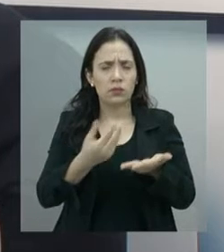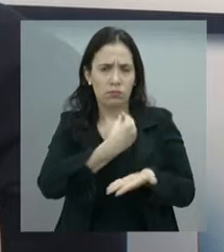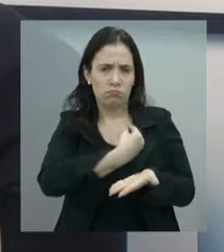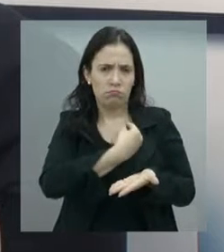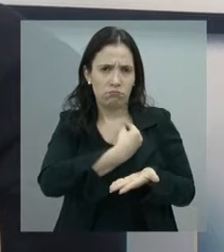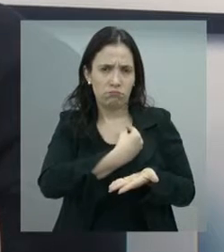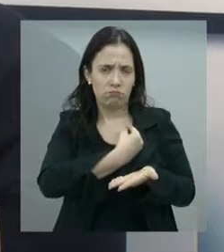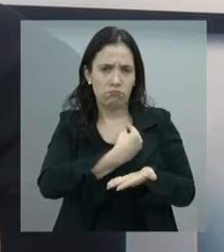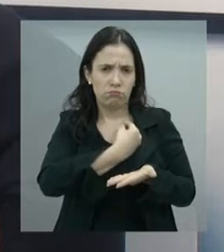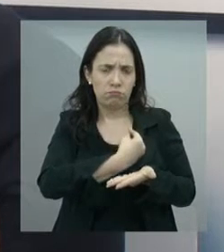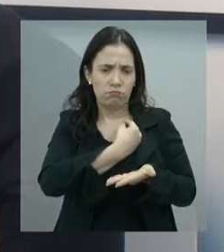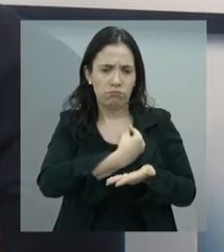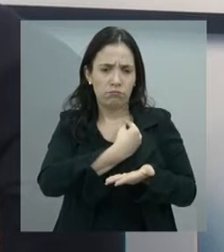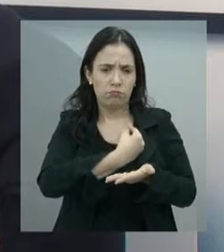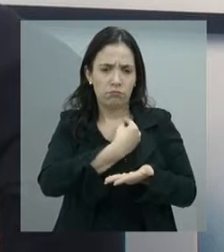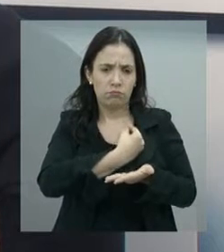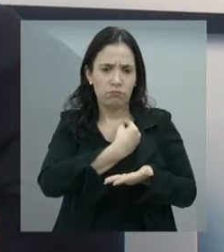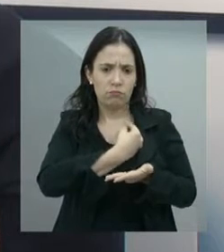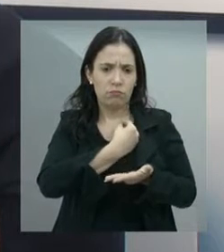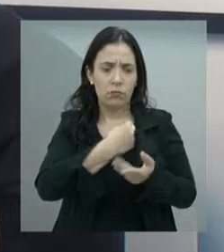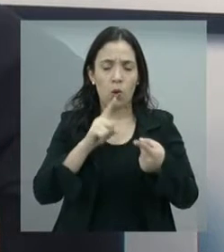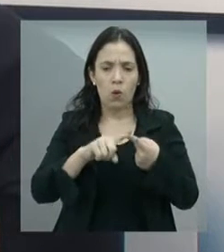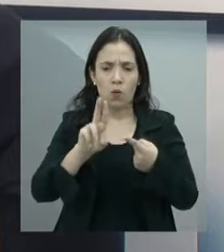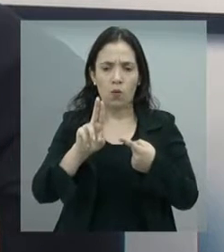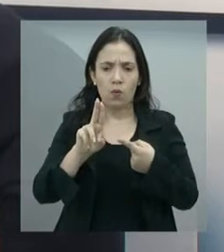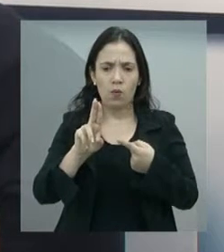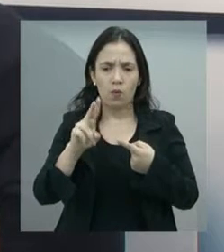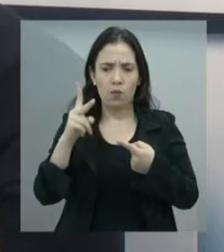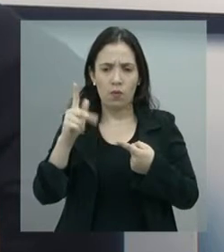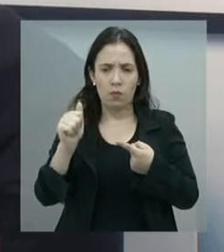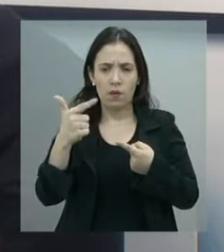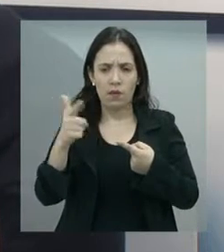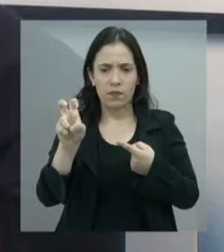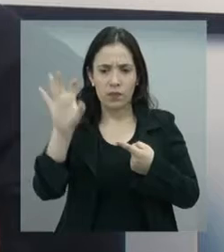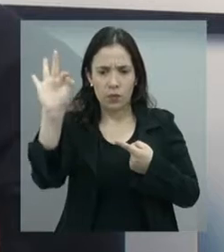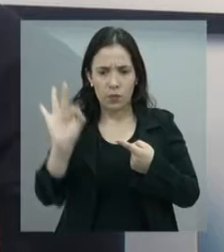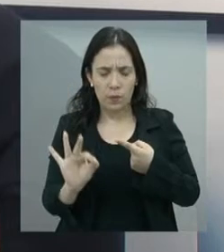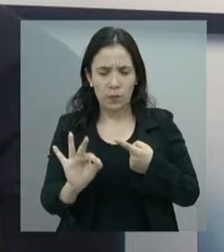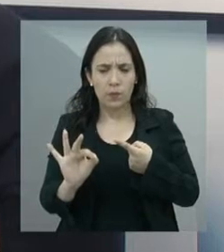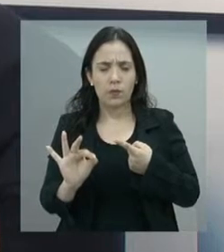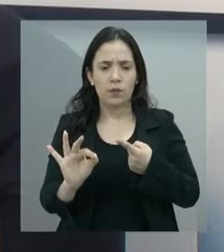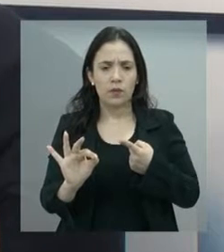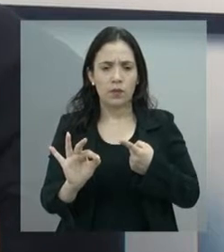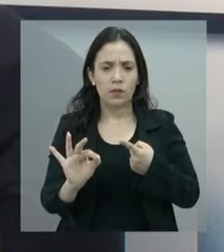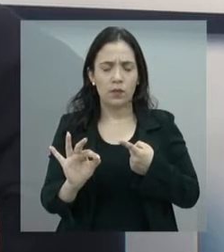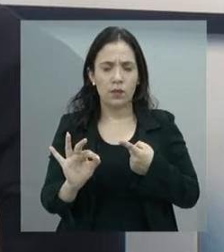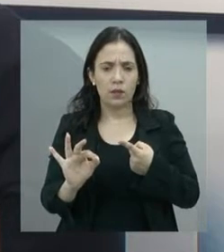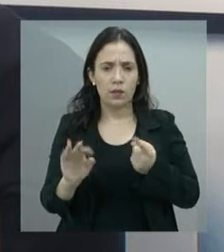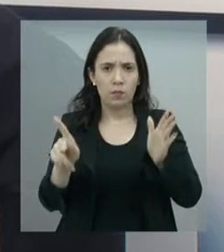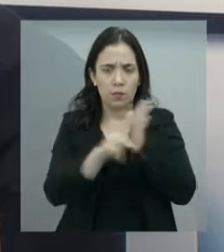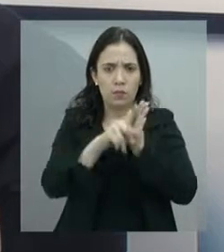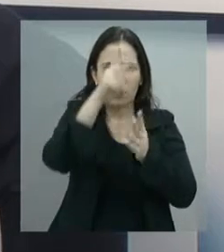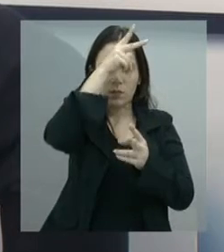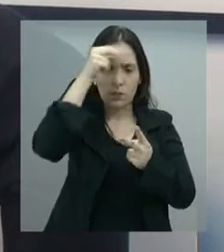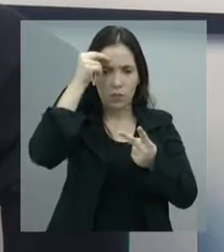é dividido, né? As UPAs é 25% do poder municipal, 25% do